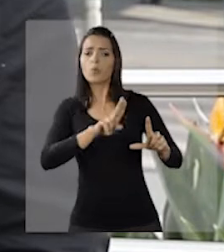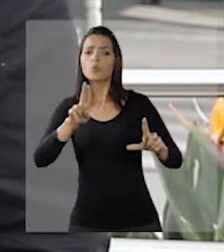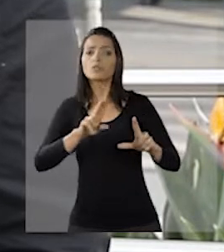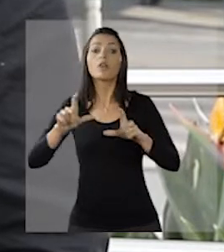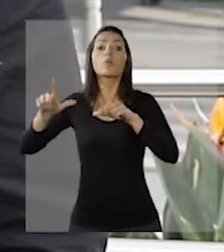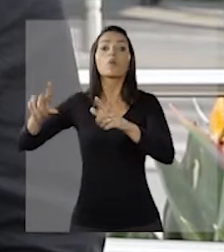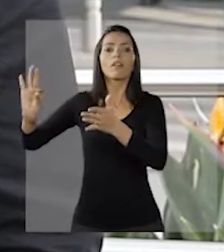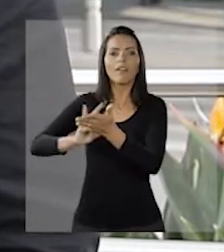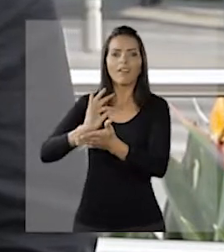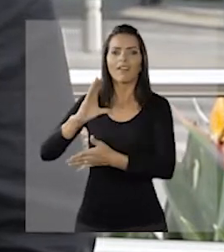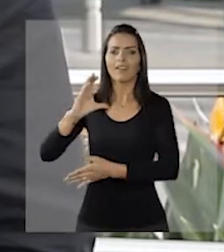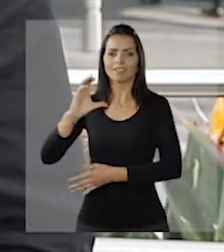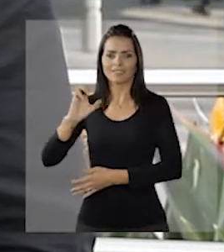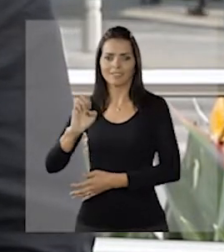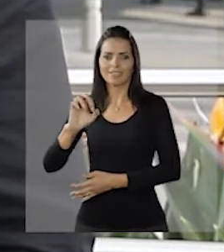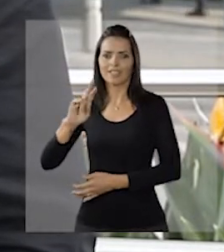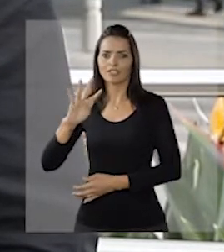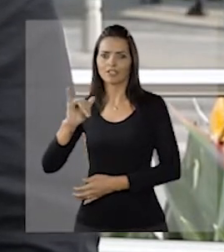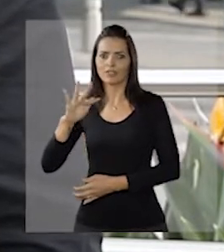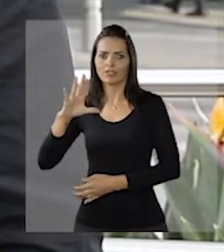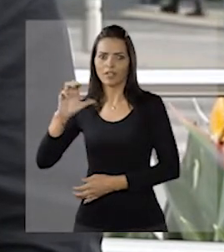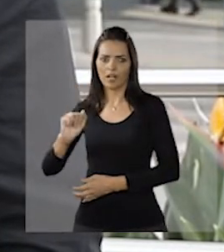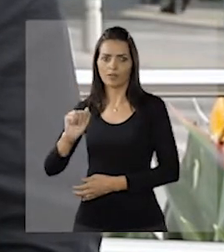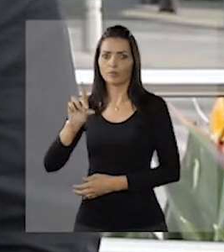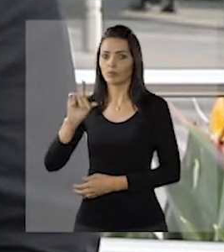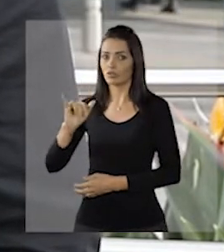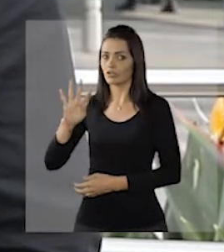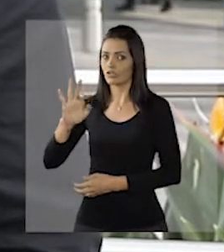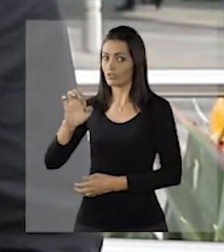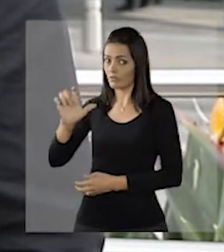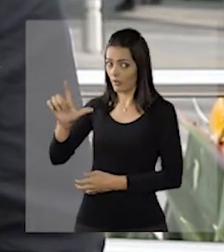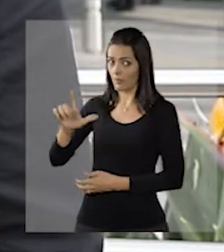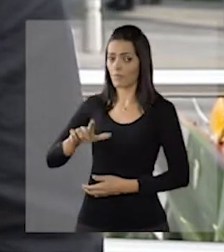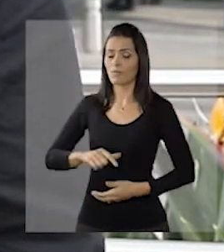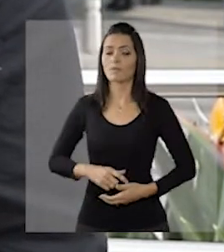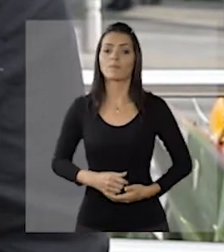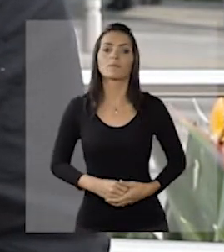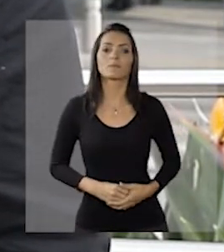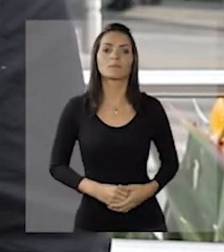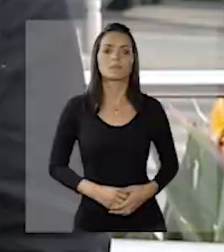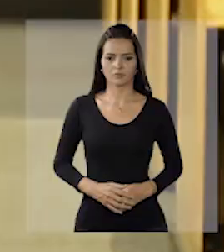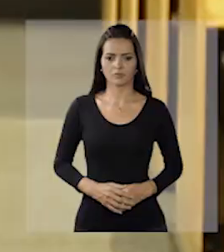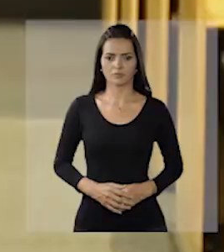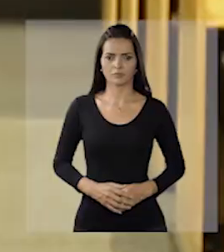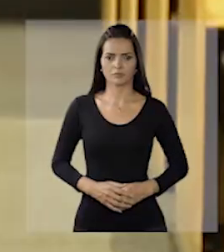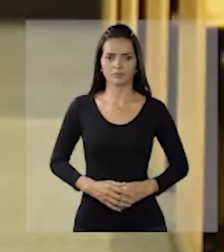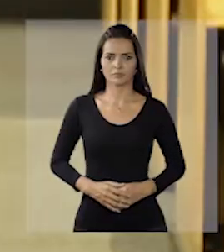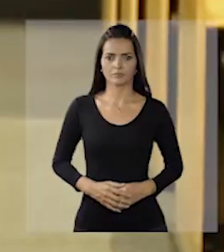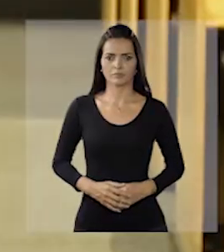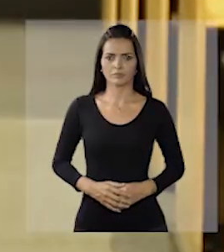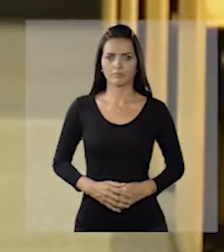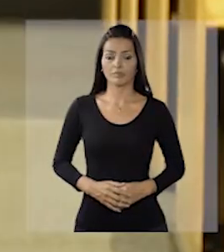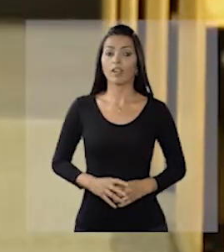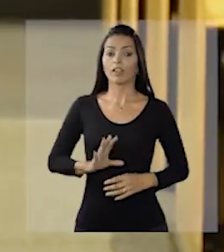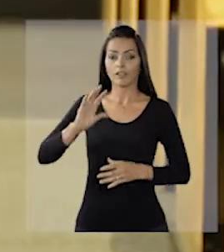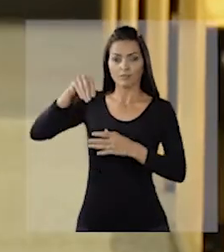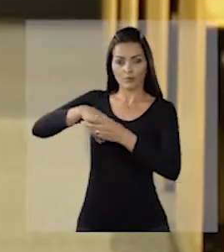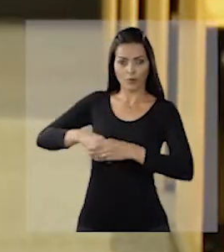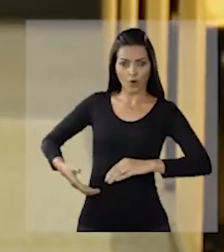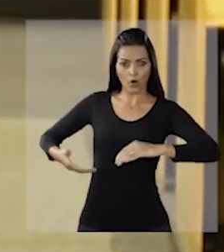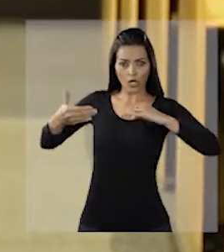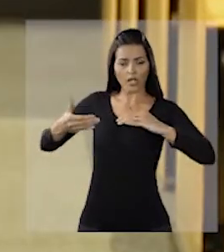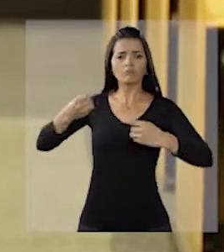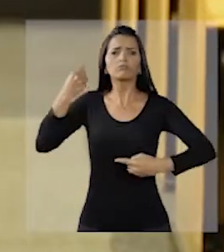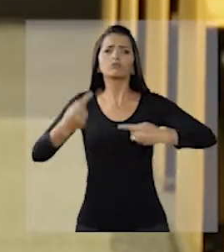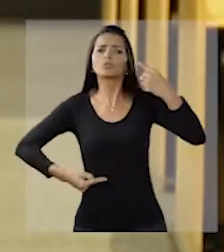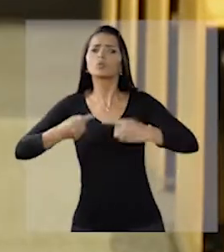serviço disponível pelo site da PGFN, utilizando o certificado digital. Está em tramitação no